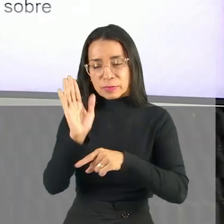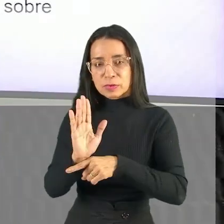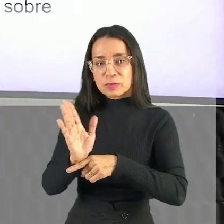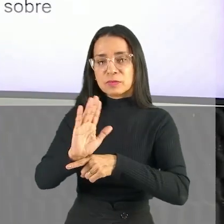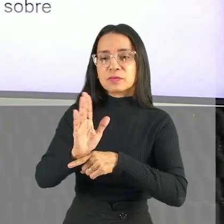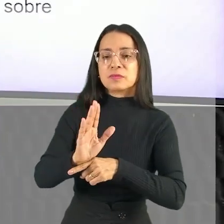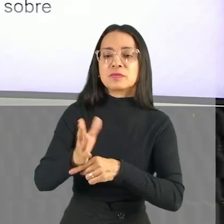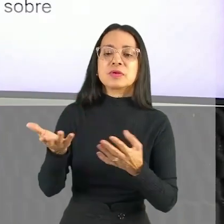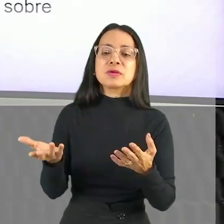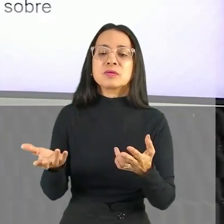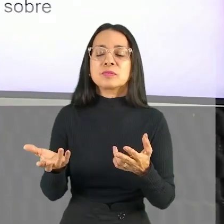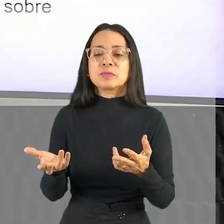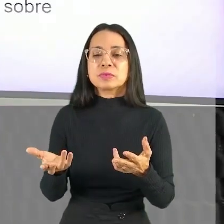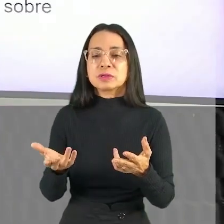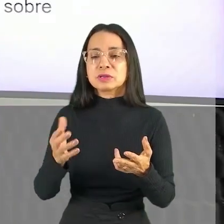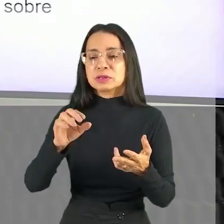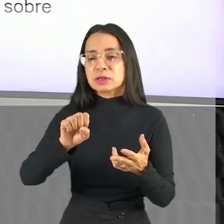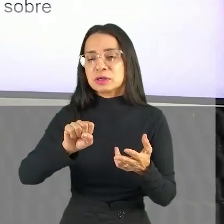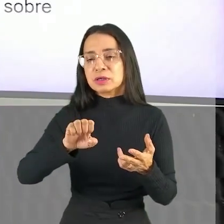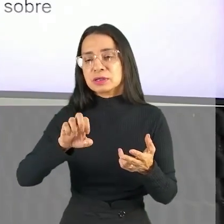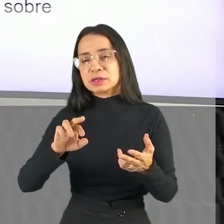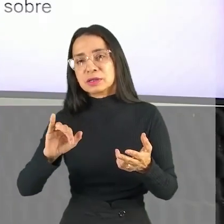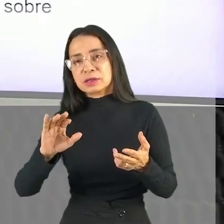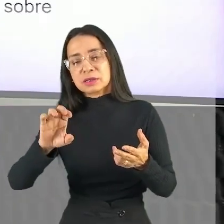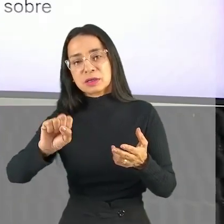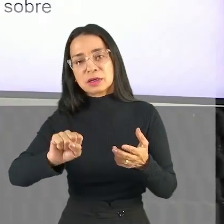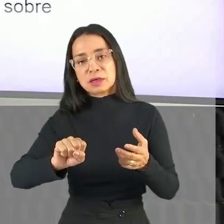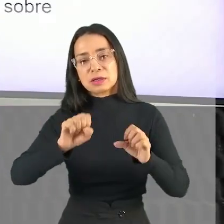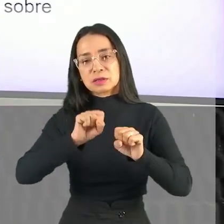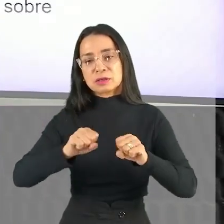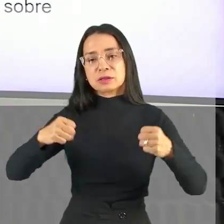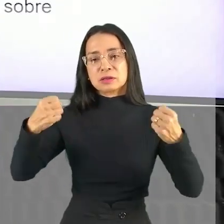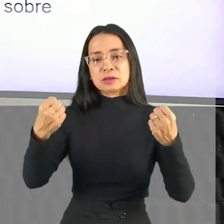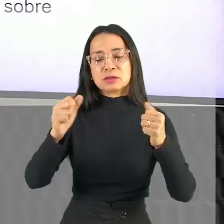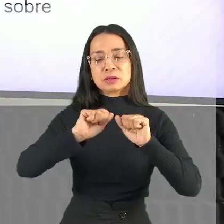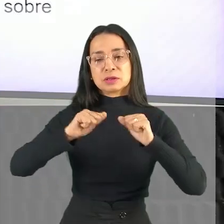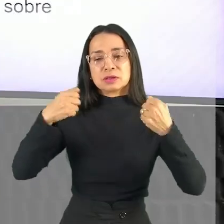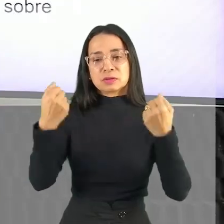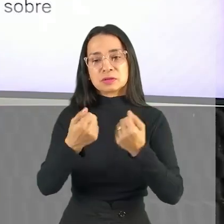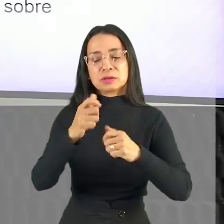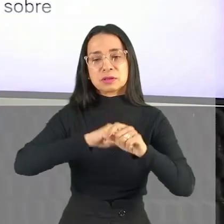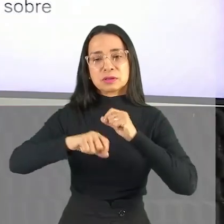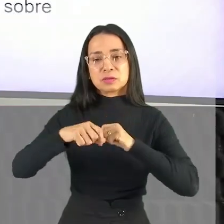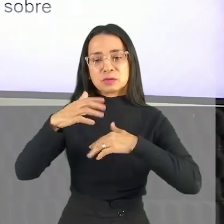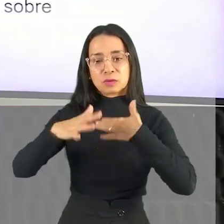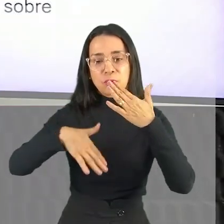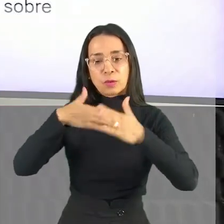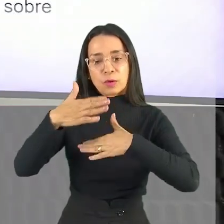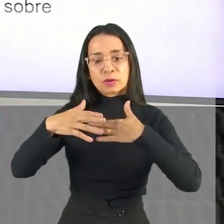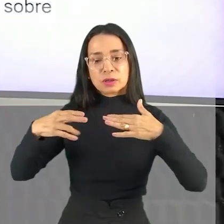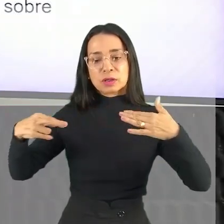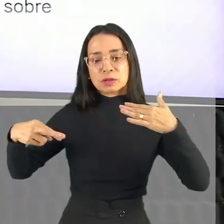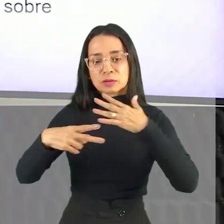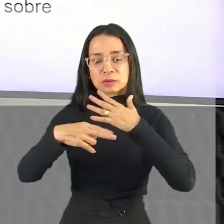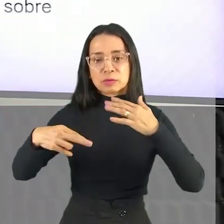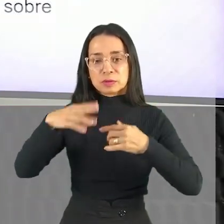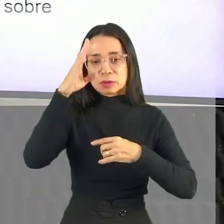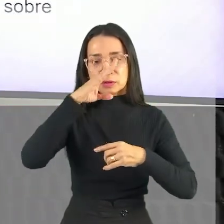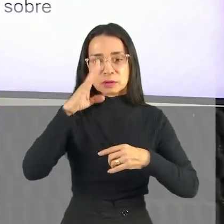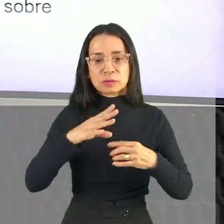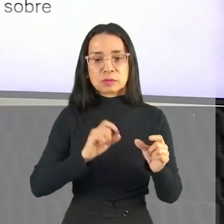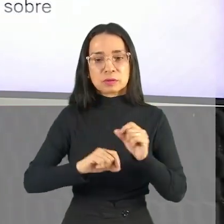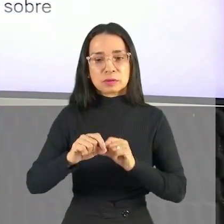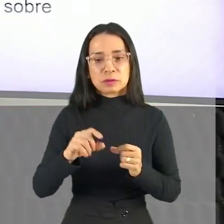de associações, de informações que você acumulou, do próprio processo de urbanização brasileiro, que